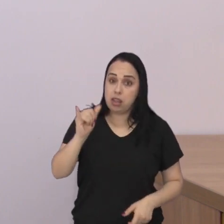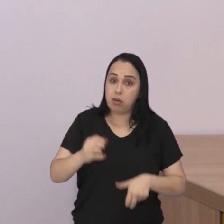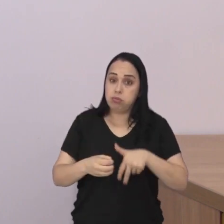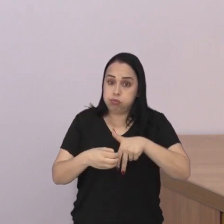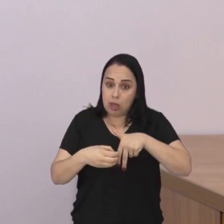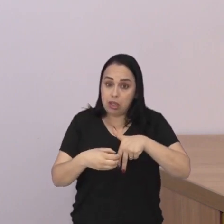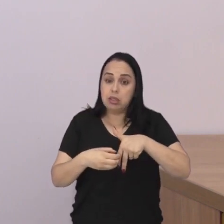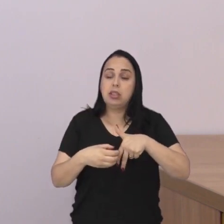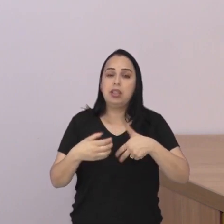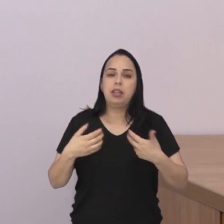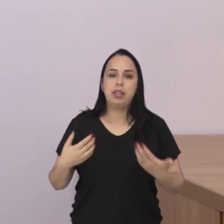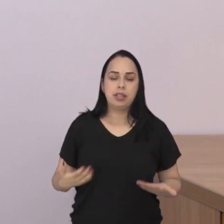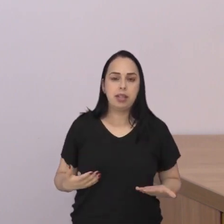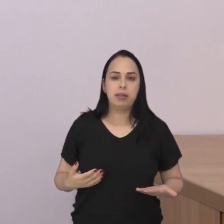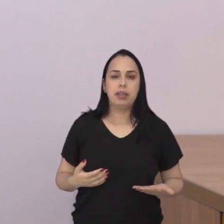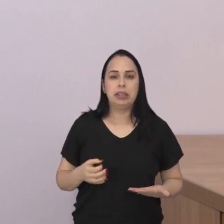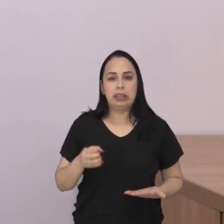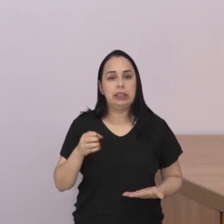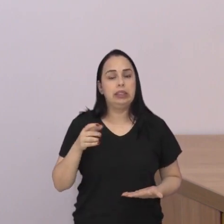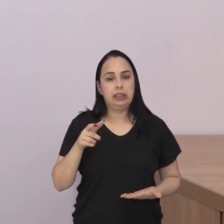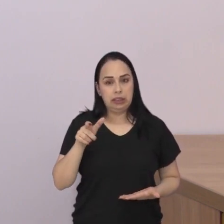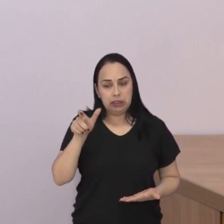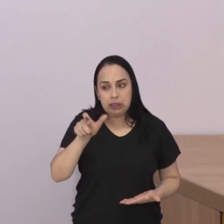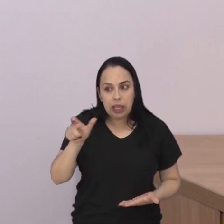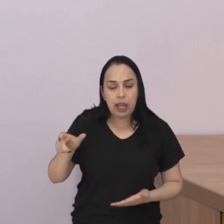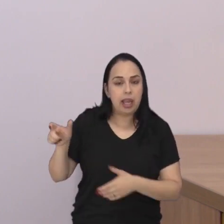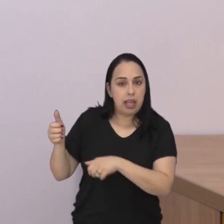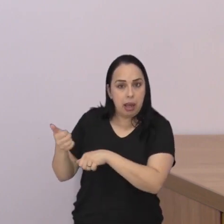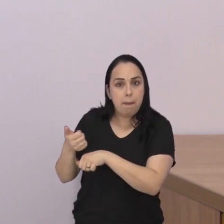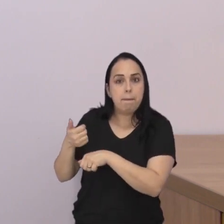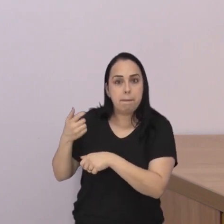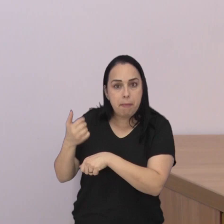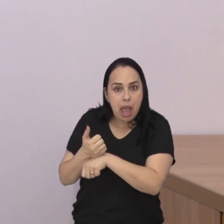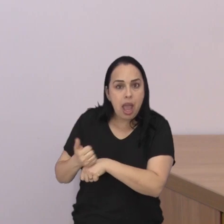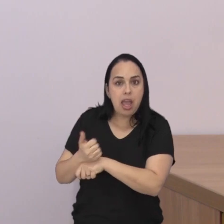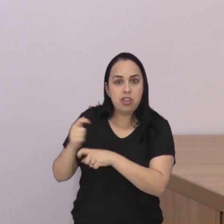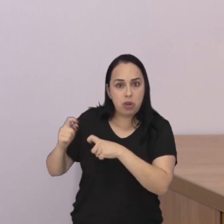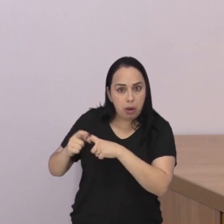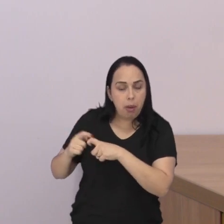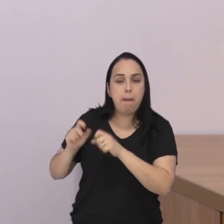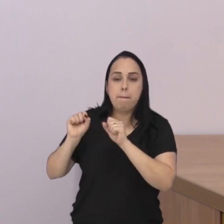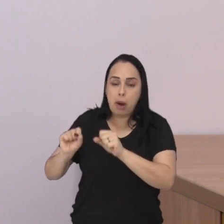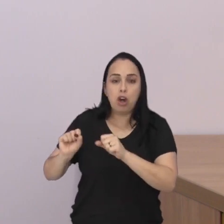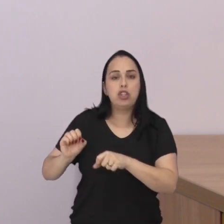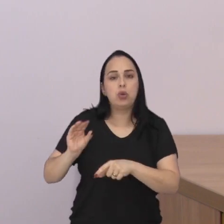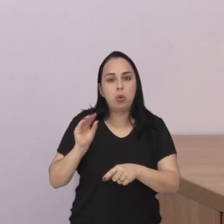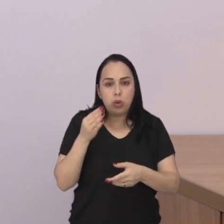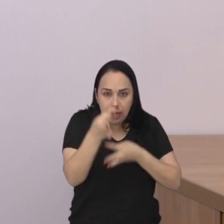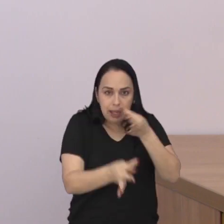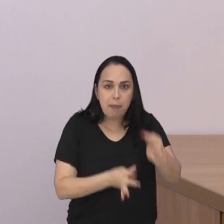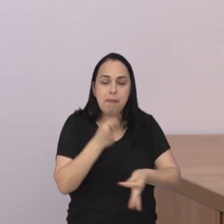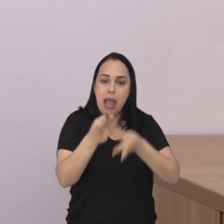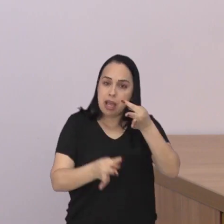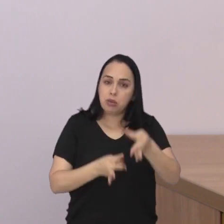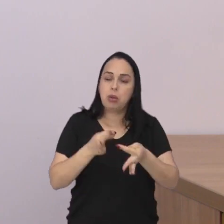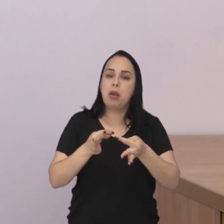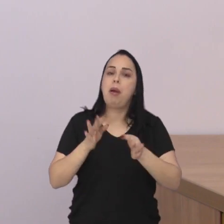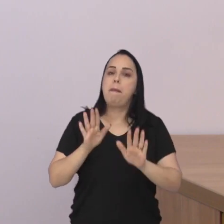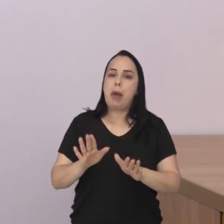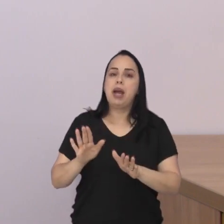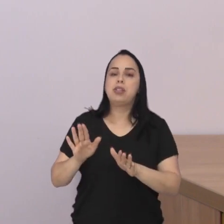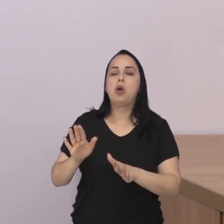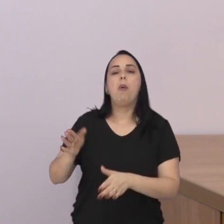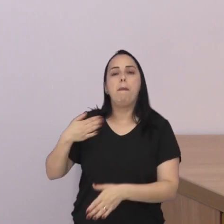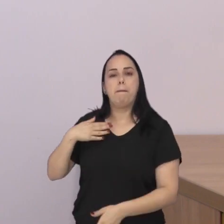quadros trombóticos. E se você tiver... várias especialidades podem tratar quadros trombóticos. O hematologista, que é a